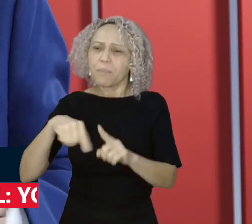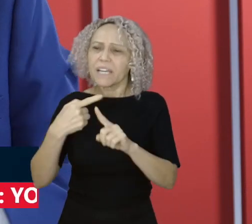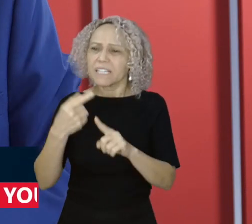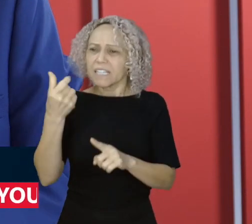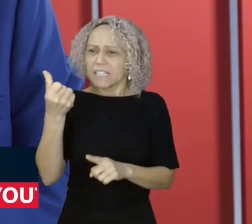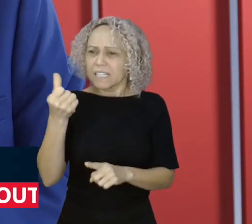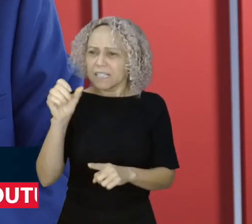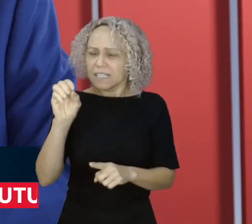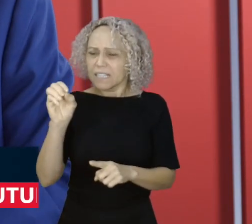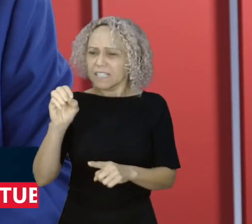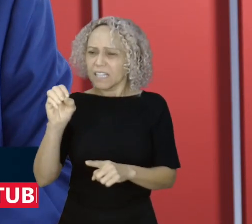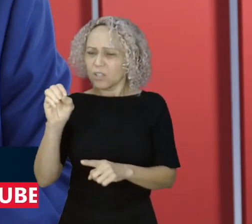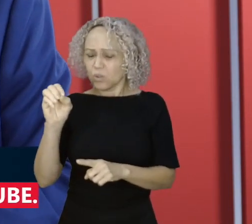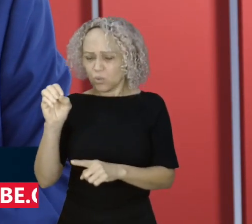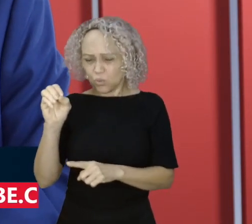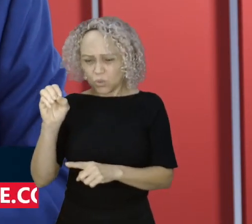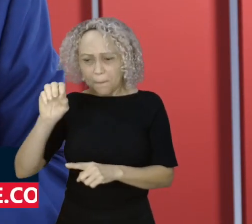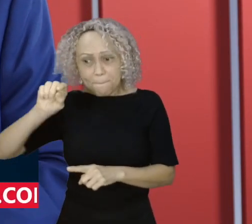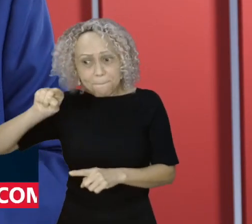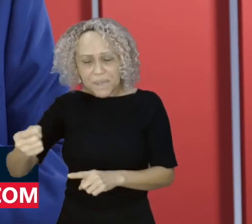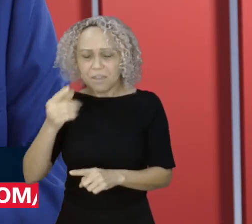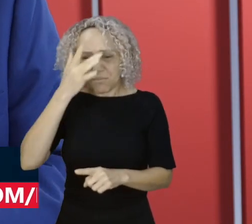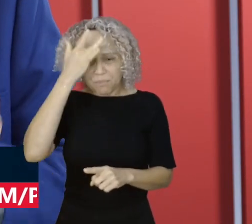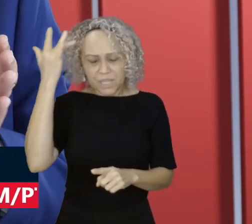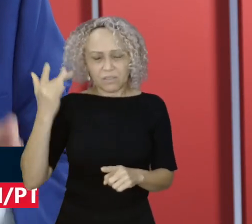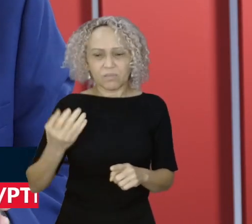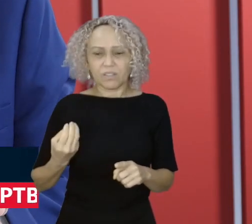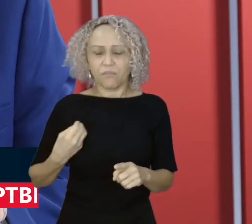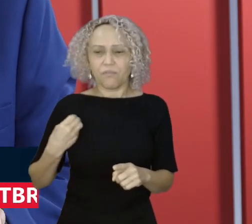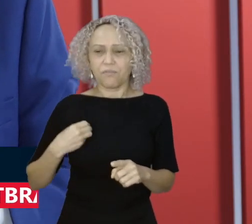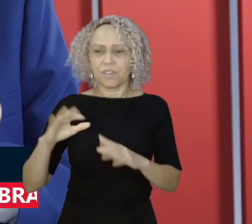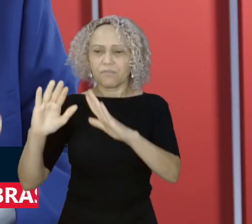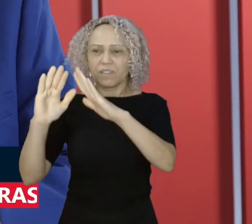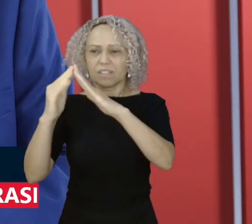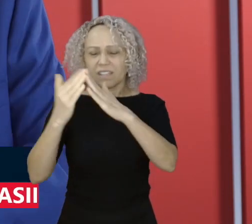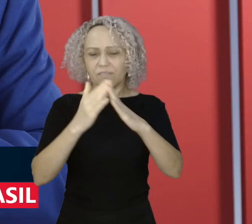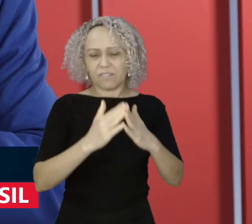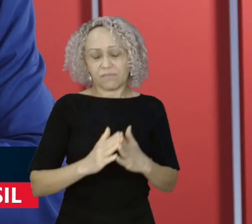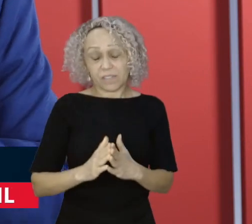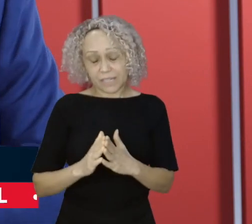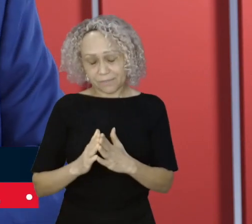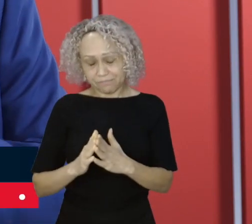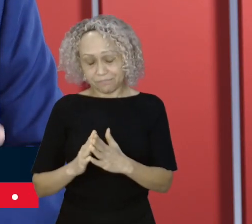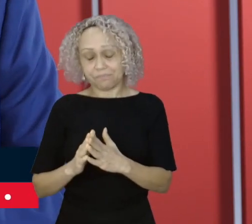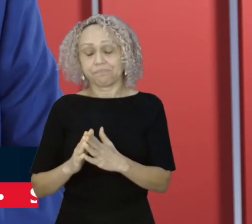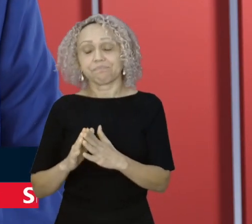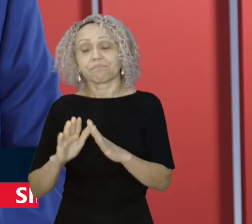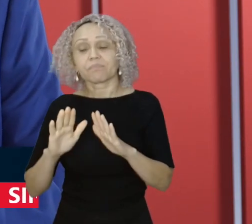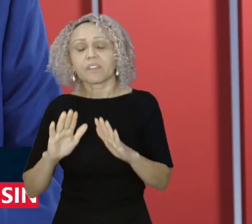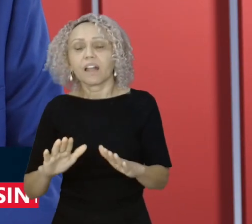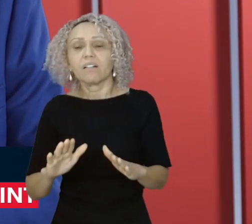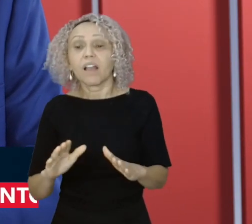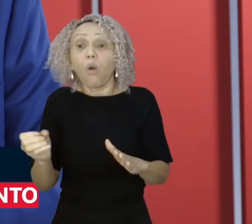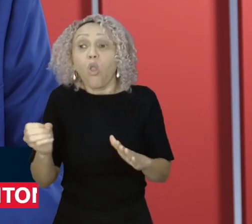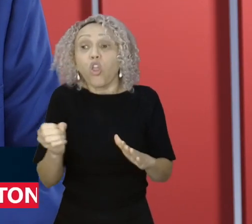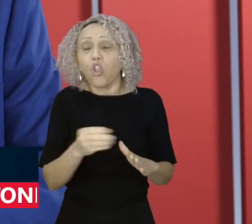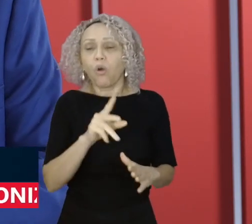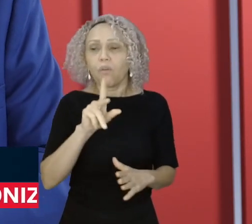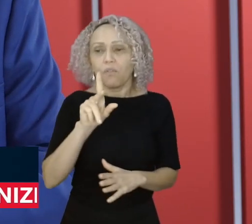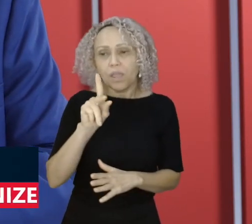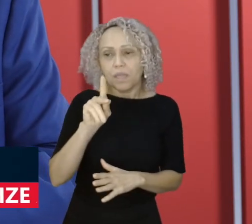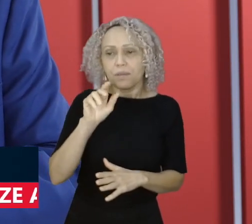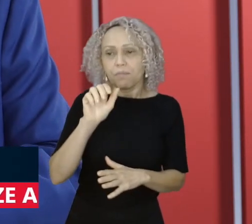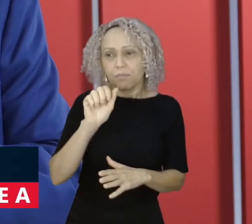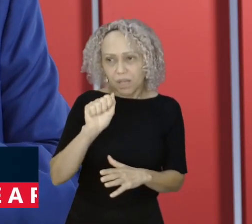isso? Então o PAC tem esse compromisso. O PAC é esse pacto de dizer, portanto é o novo PAC,